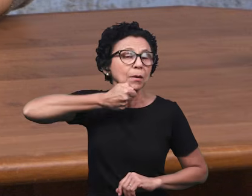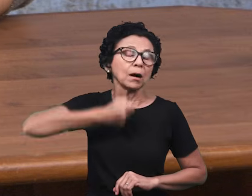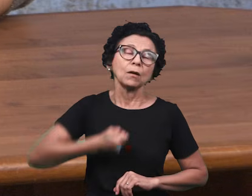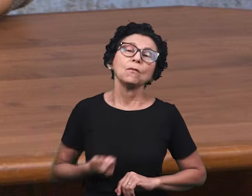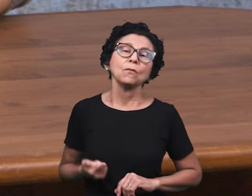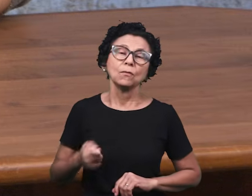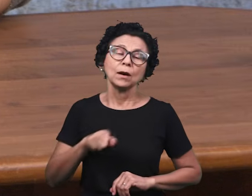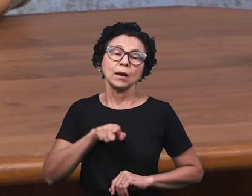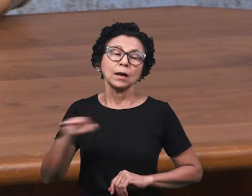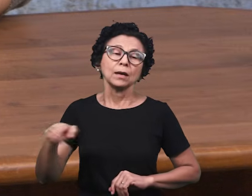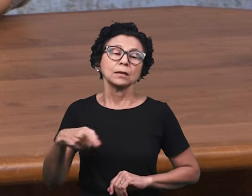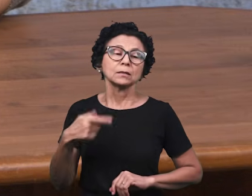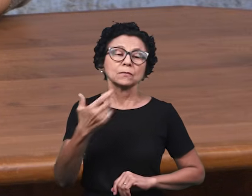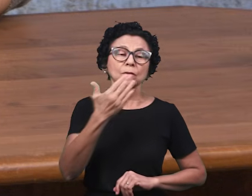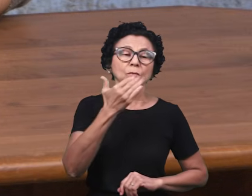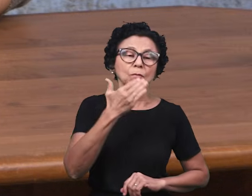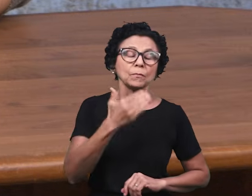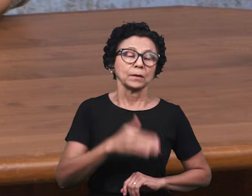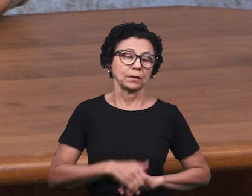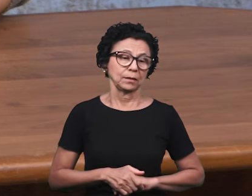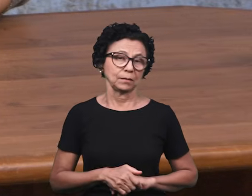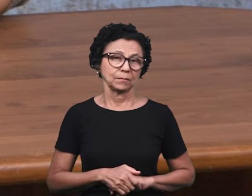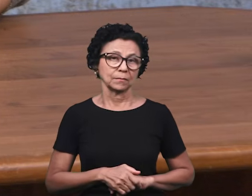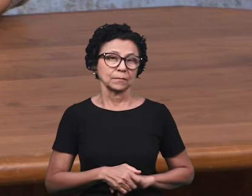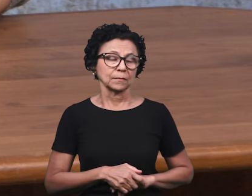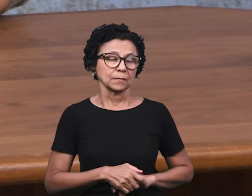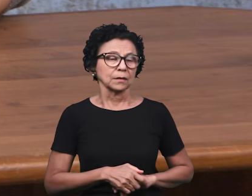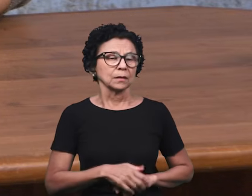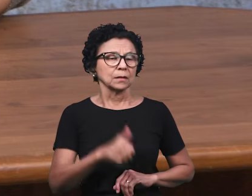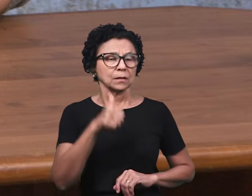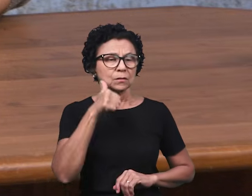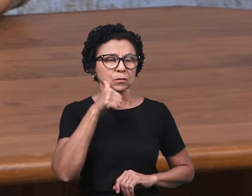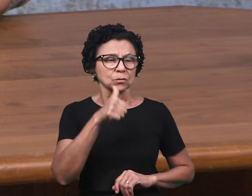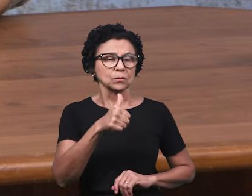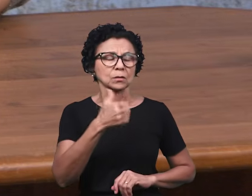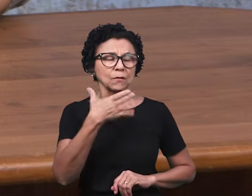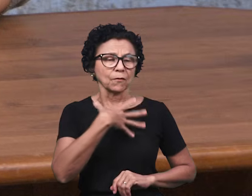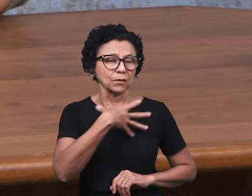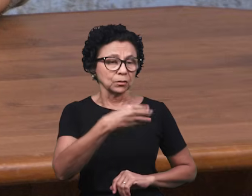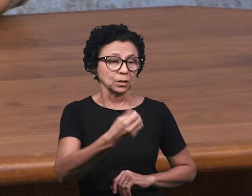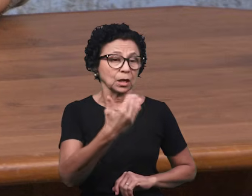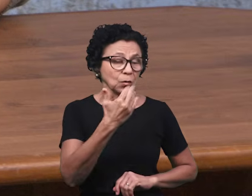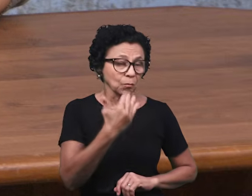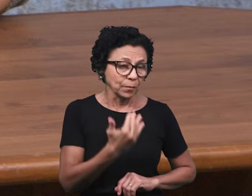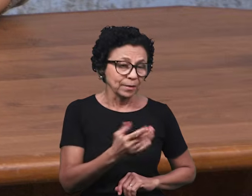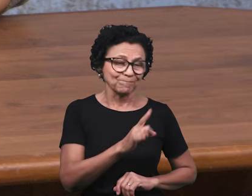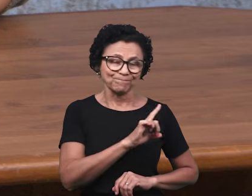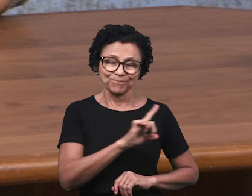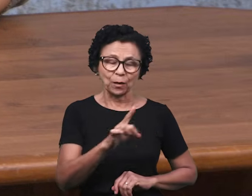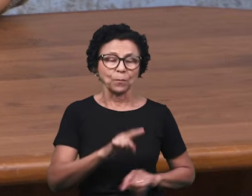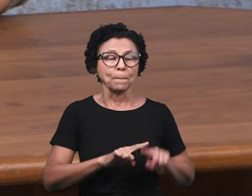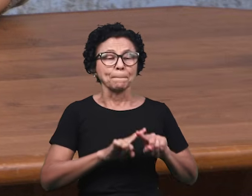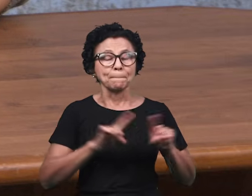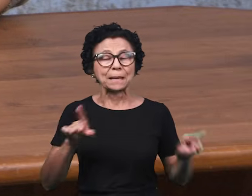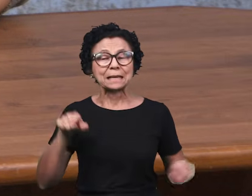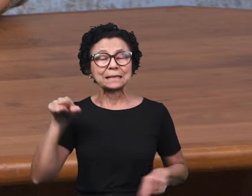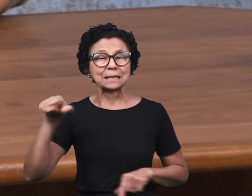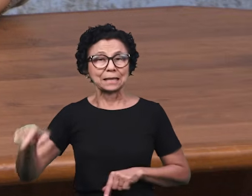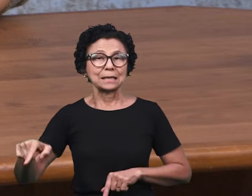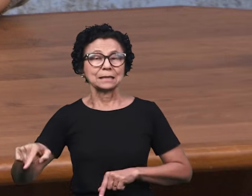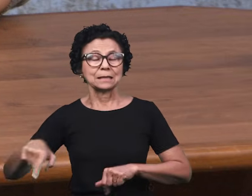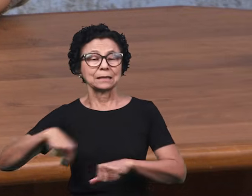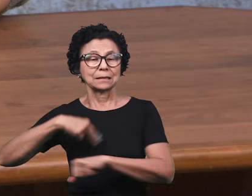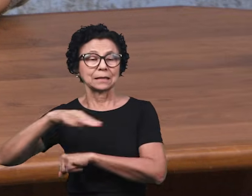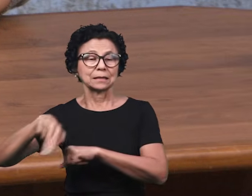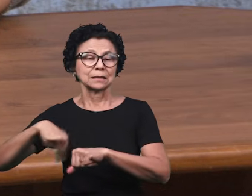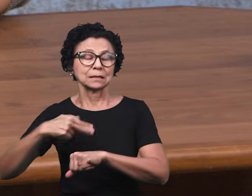teus filhos e tuas filhas. Comerão as tuas ovelhas e as tuas vacas, comerão a tua